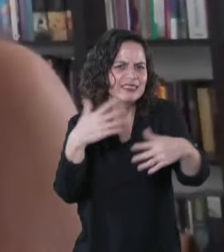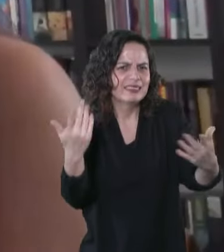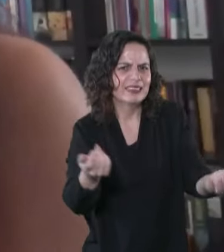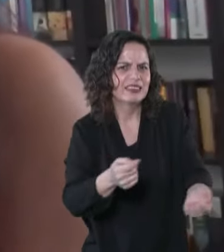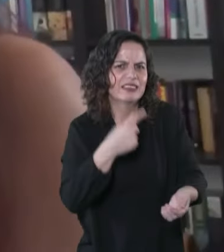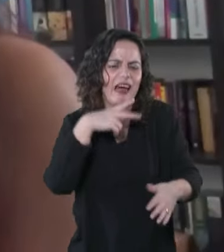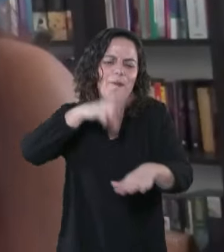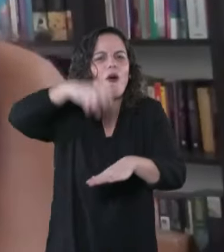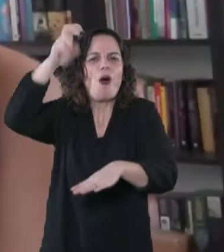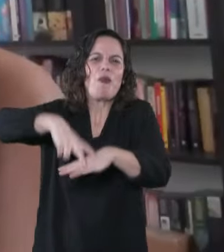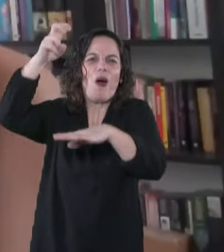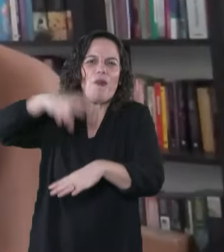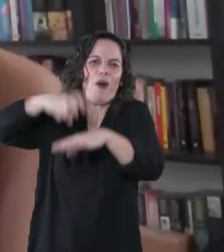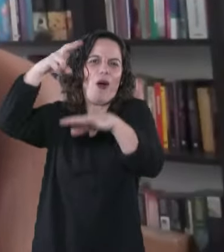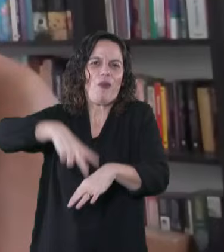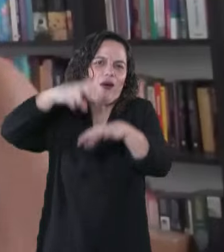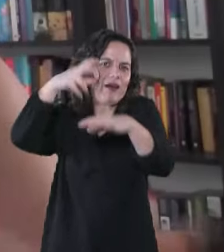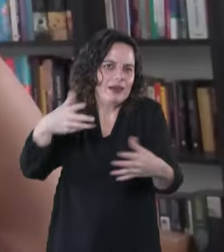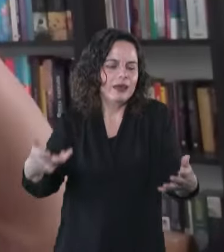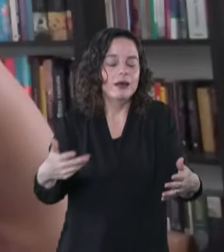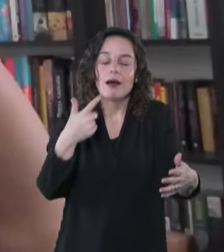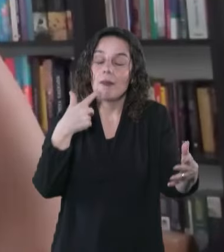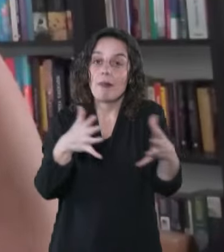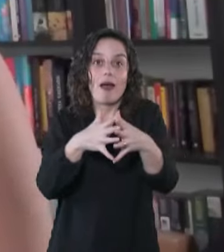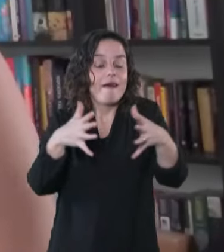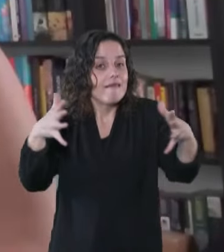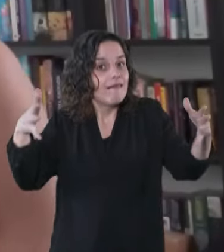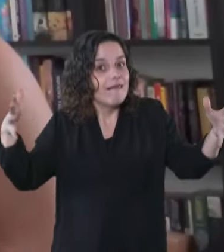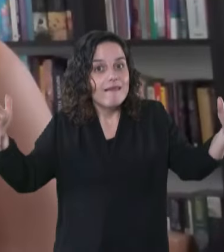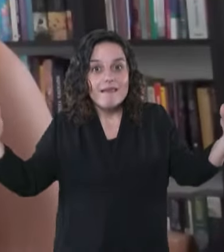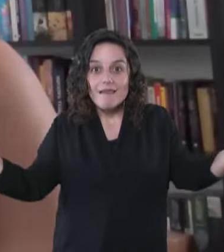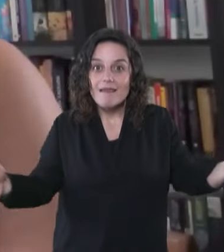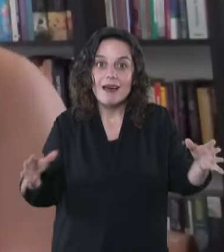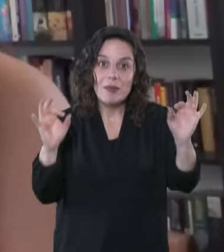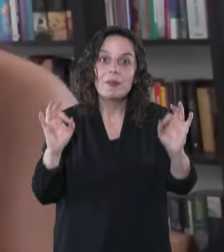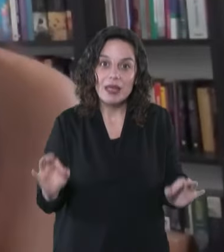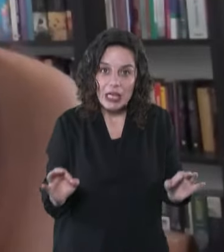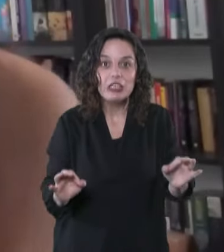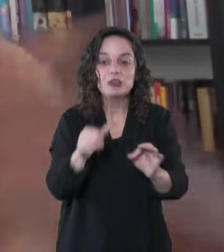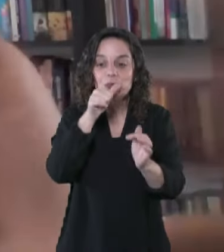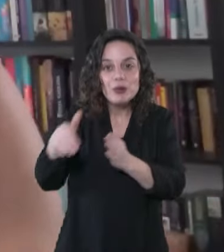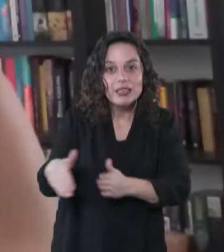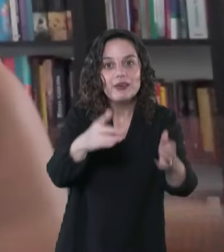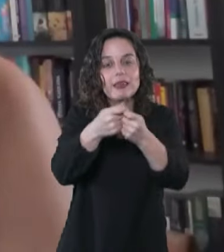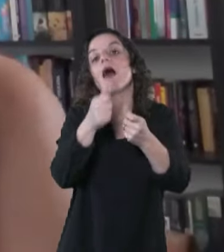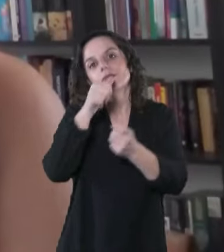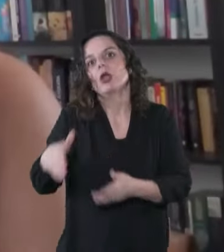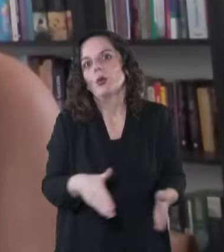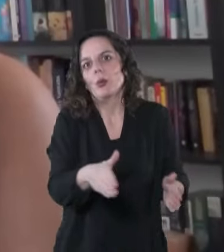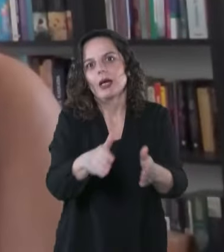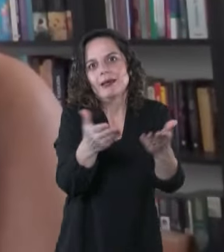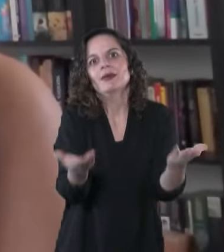pronto. Mas é enorme, uma extensão enorme, como digo, na margem do rio. Depois tem o rio,